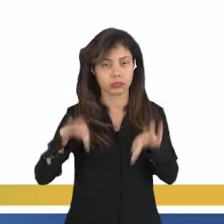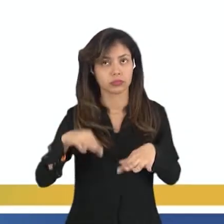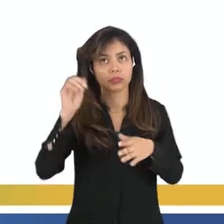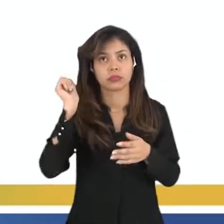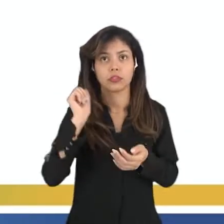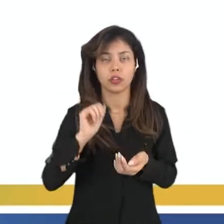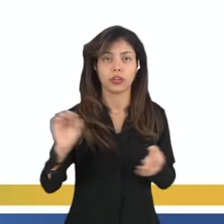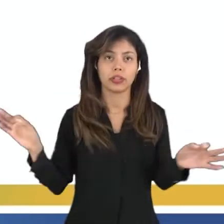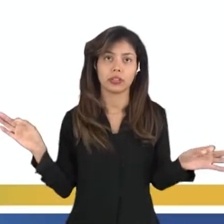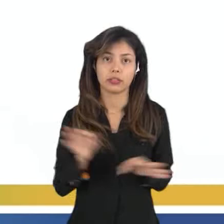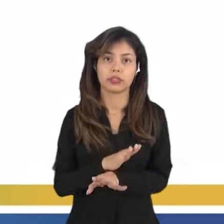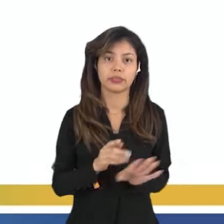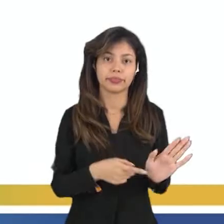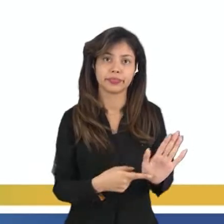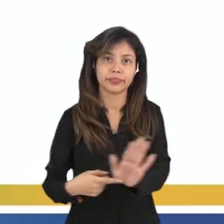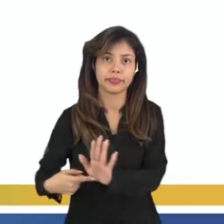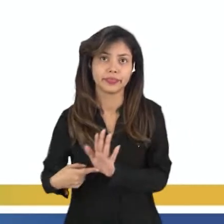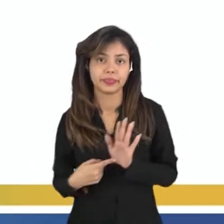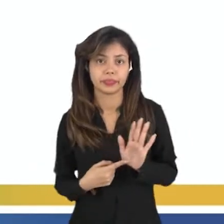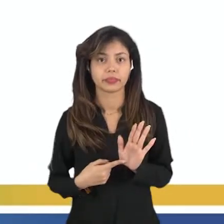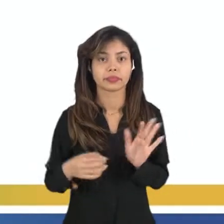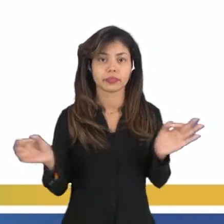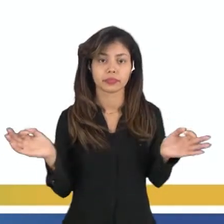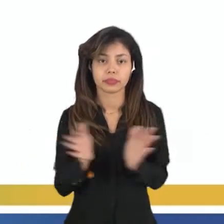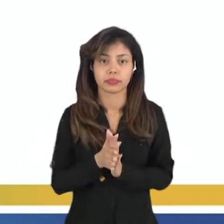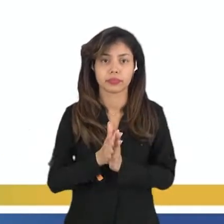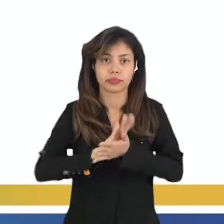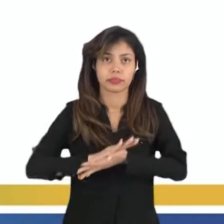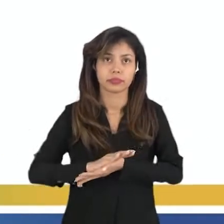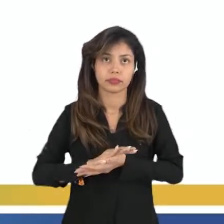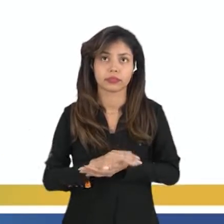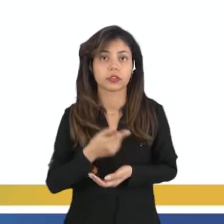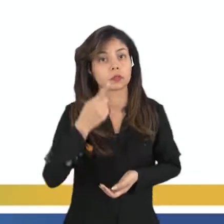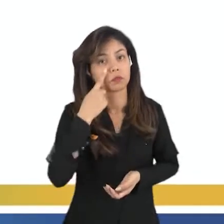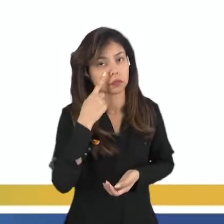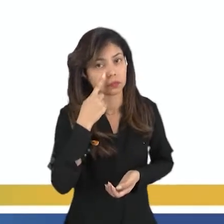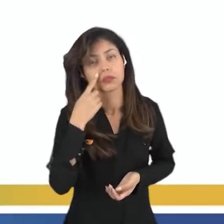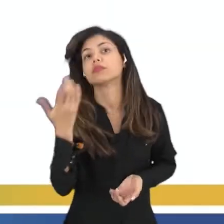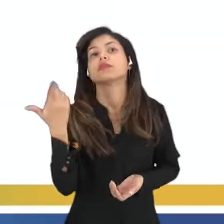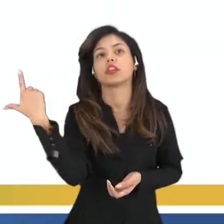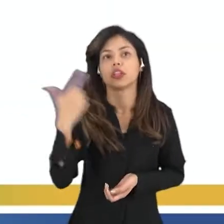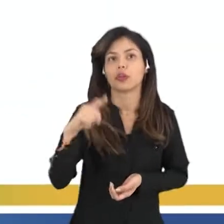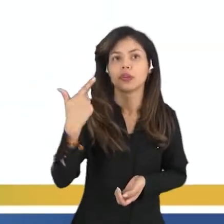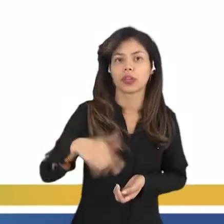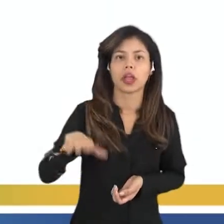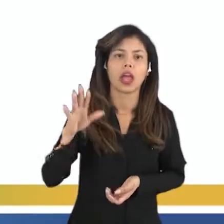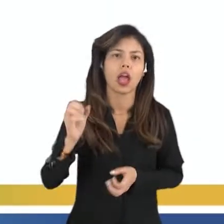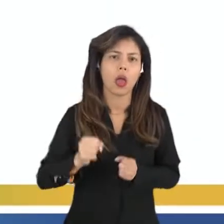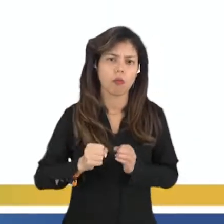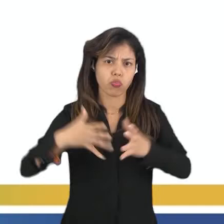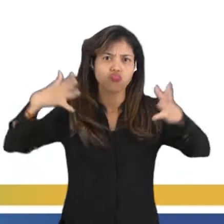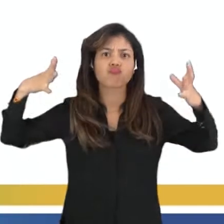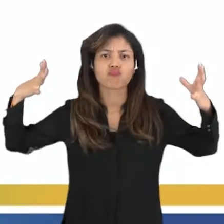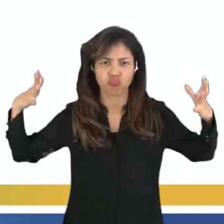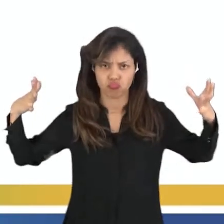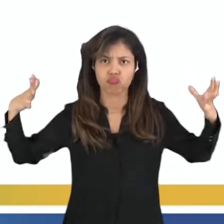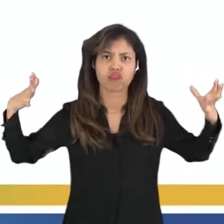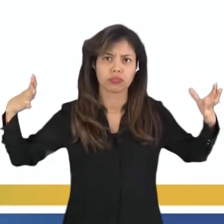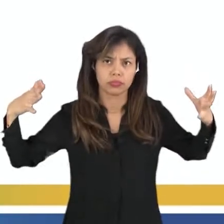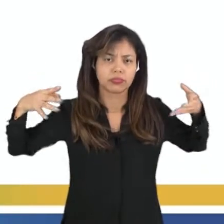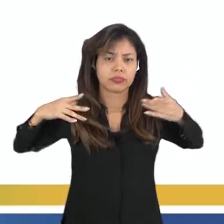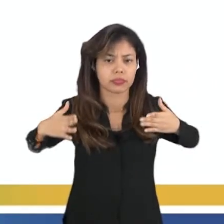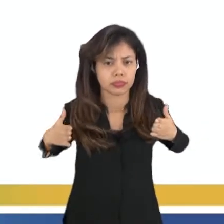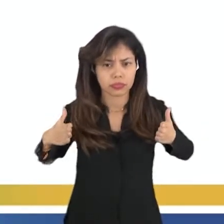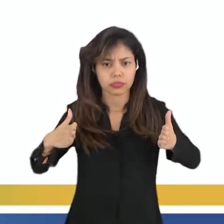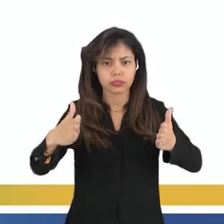o fim de suas atividades. Se você bem observar, faz um bom tempo que não se ouve falar de explosões em metrôs,